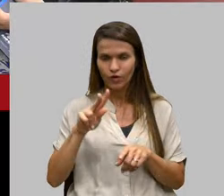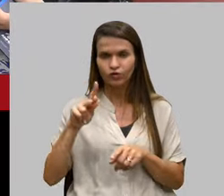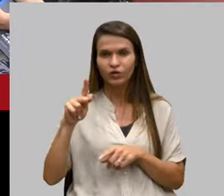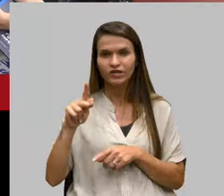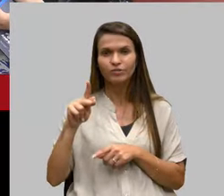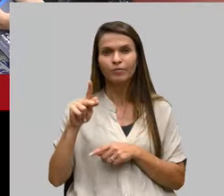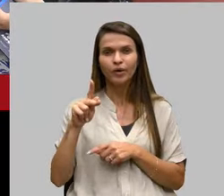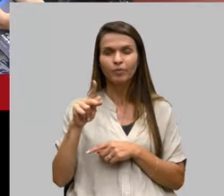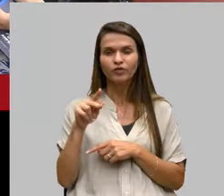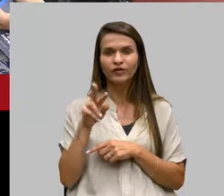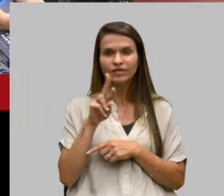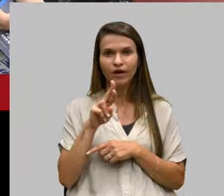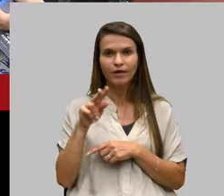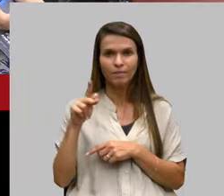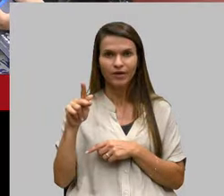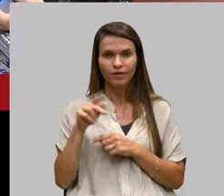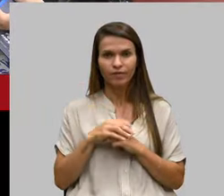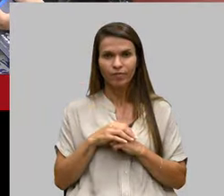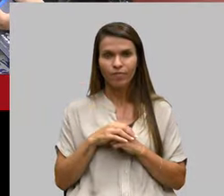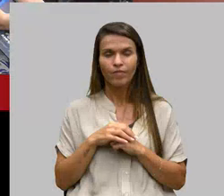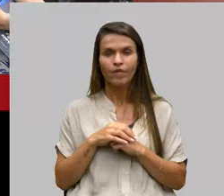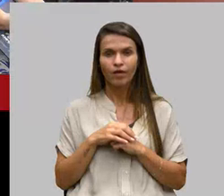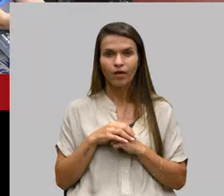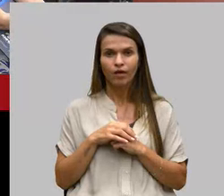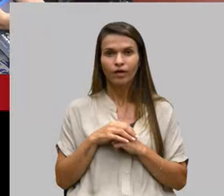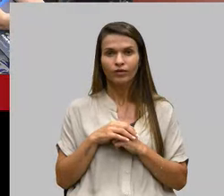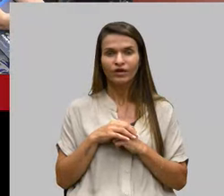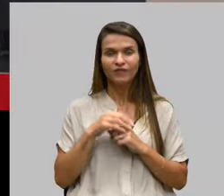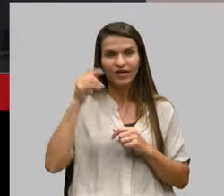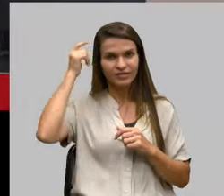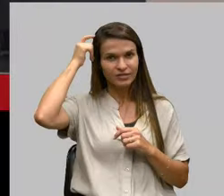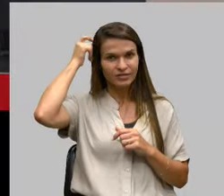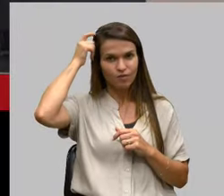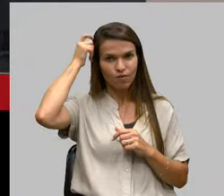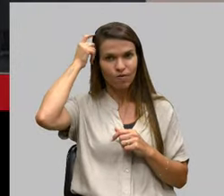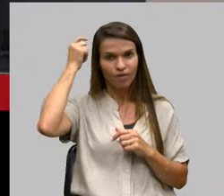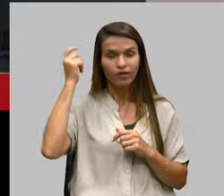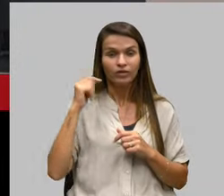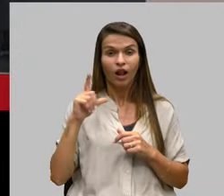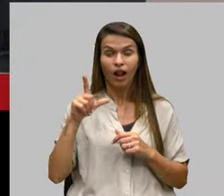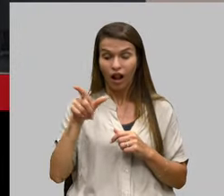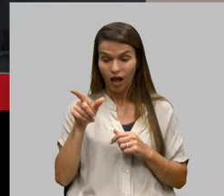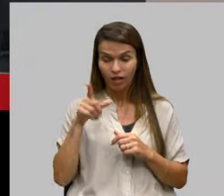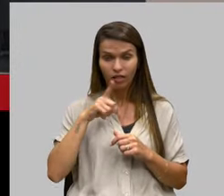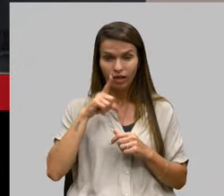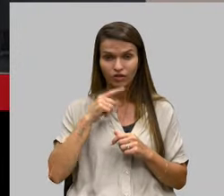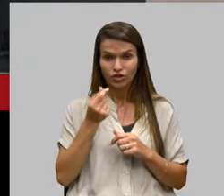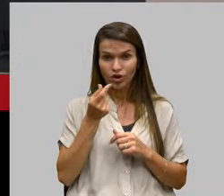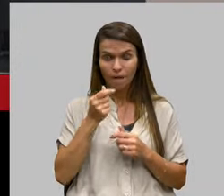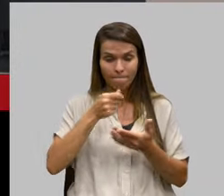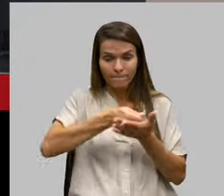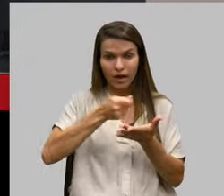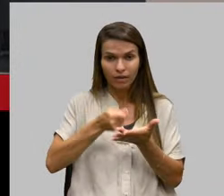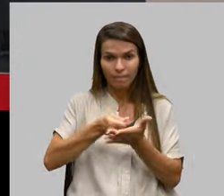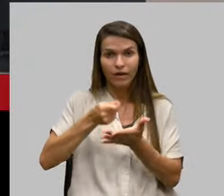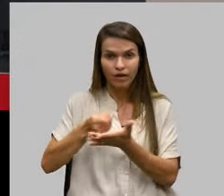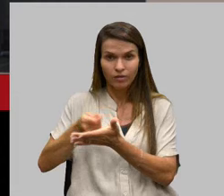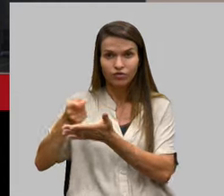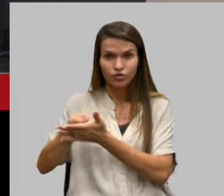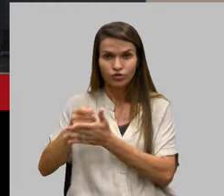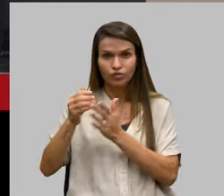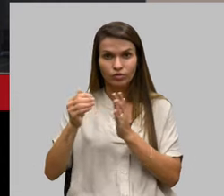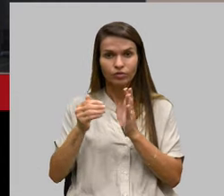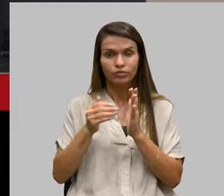joga tudo num porquinho e é de lá que sai o dinheiro para pagamento de todos e aí tem aquela primeira